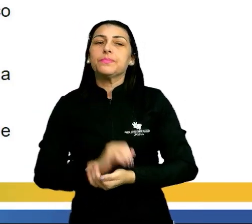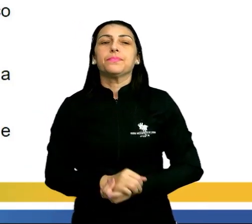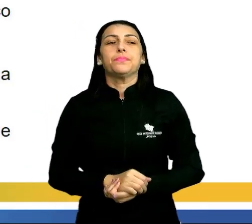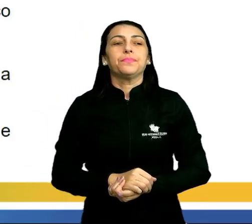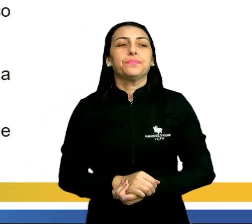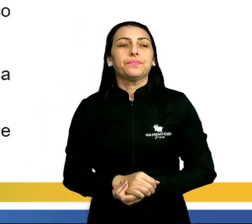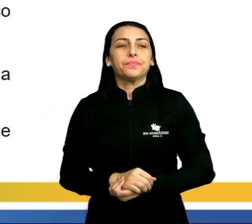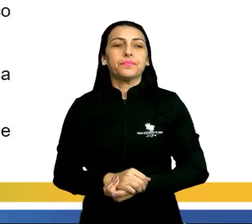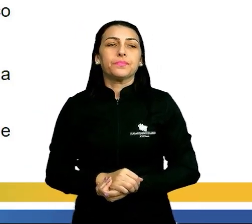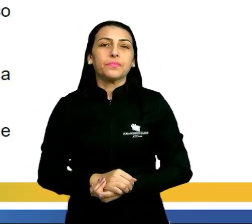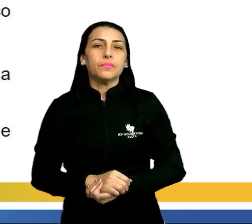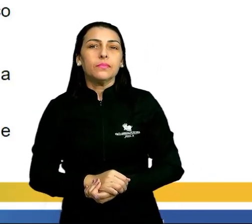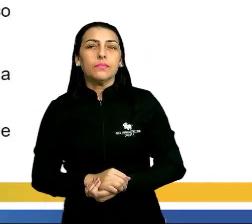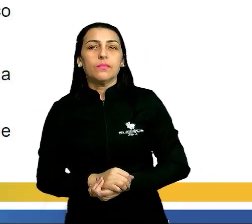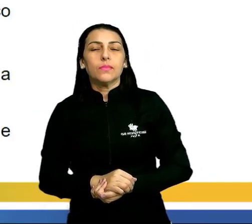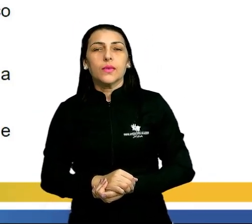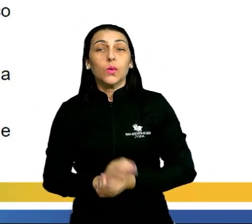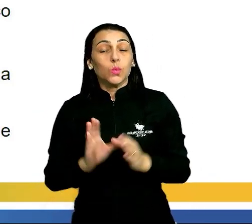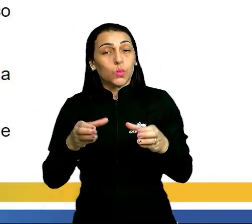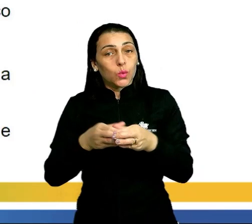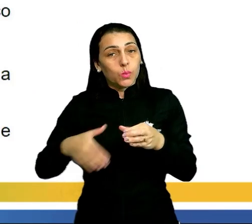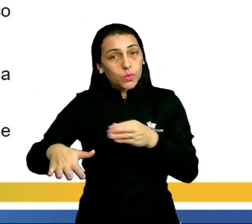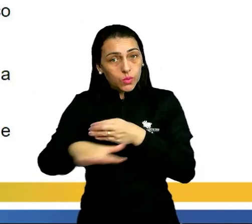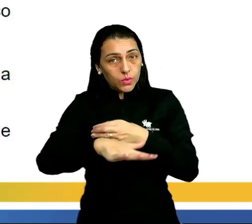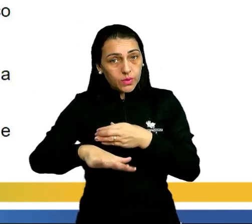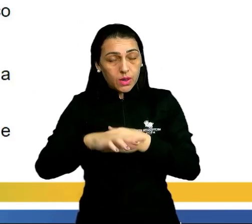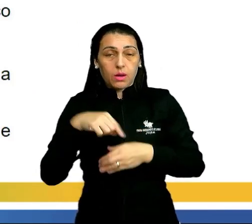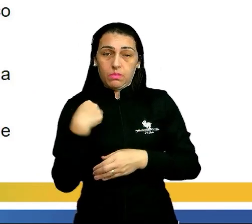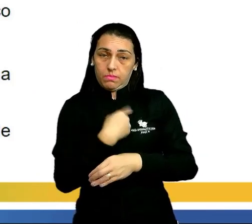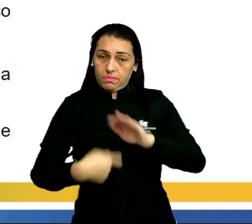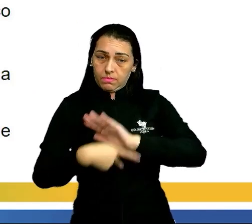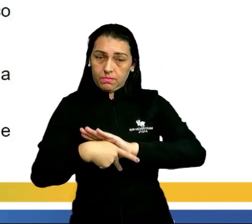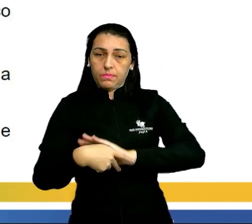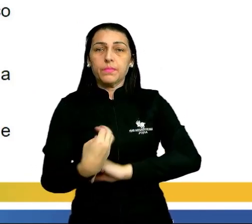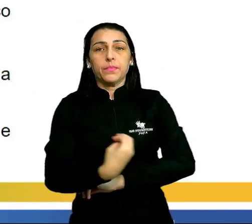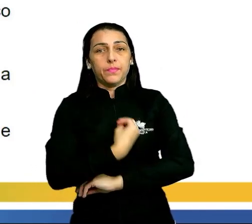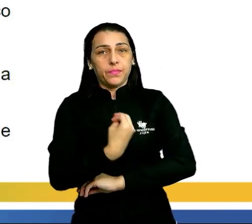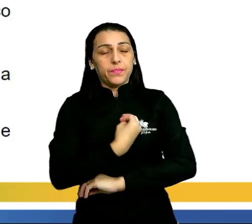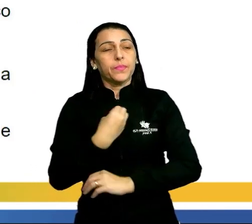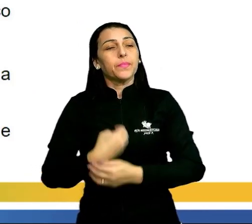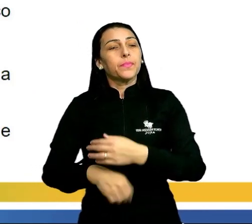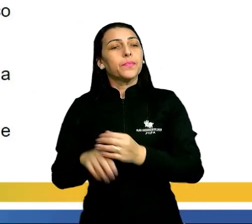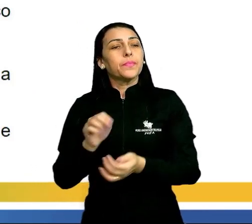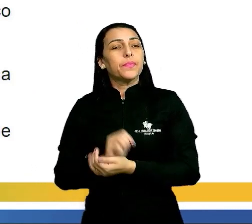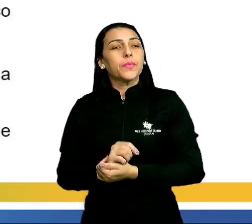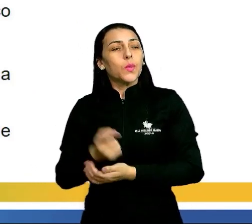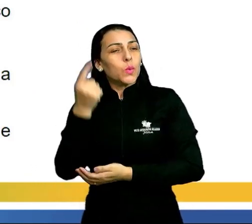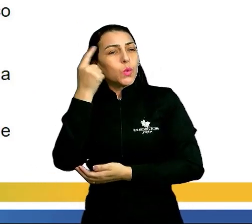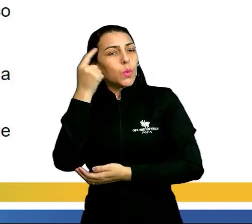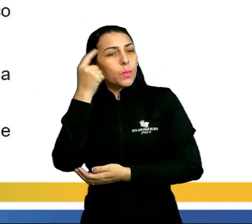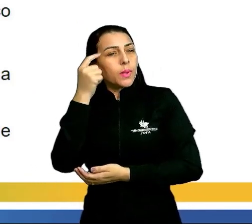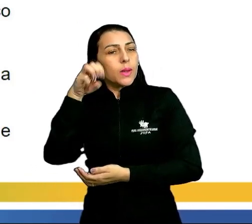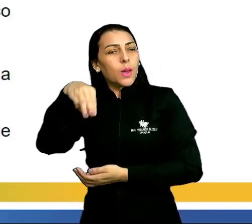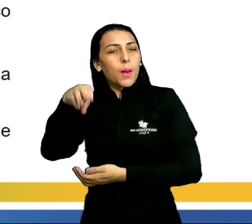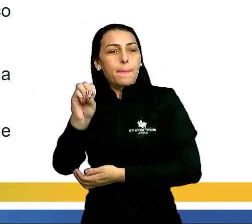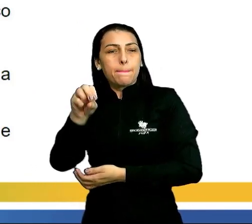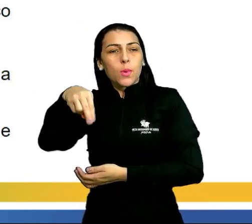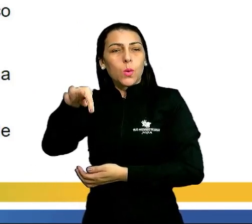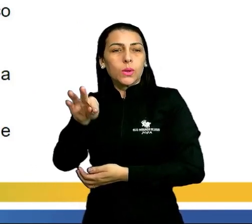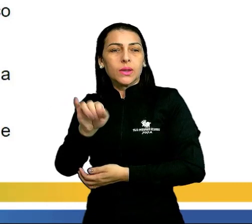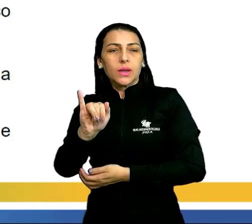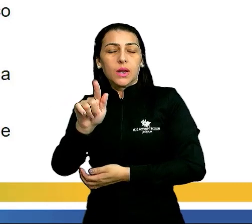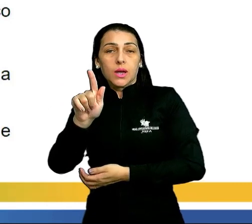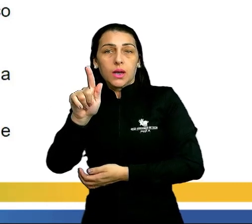que vivemos, ou seja, do grupo social em que vivemos. Aí nós temos o seguinte: sobre o pensamento